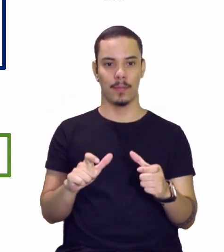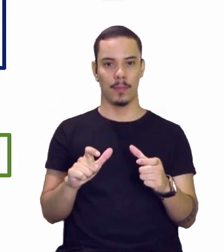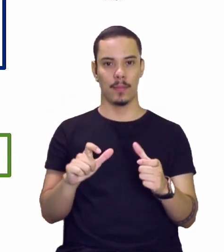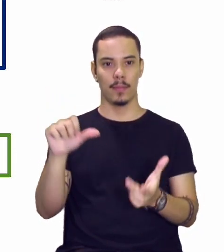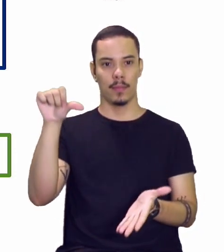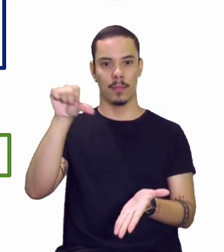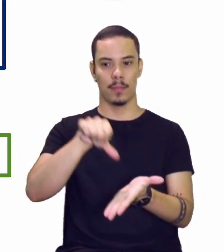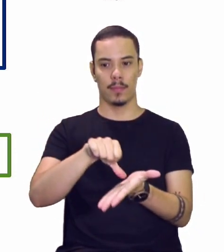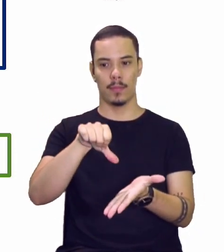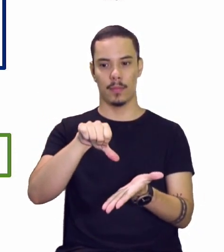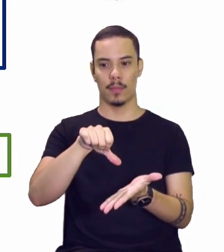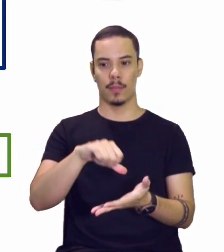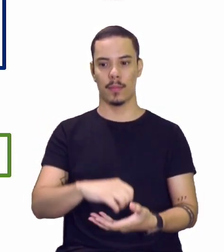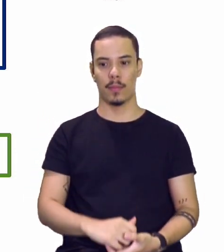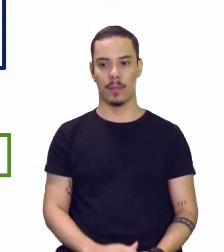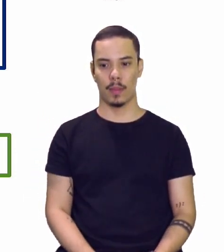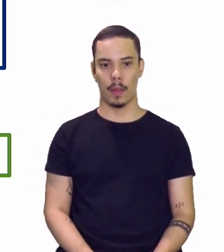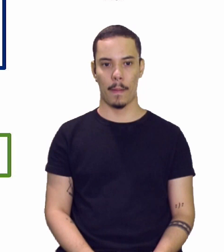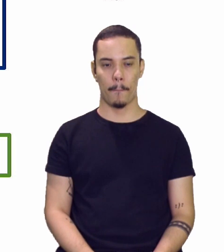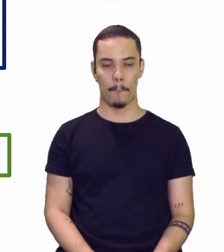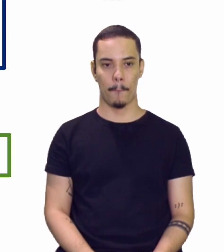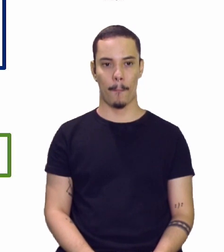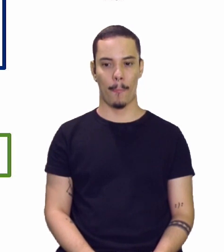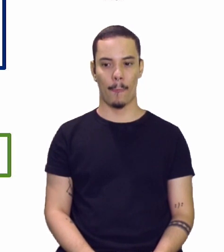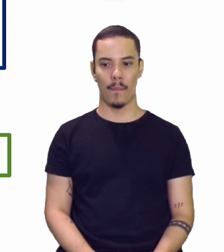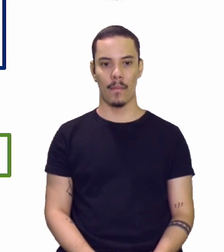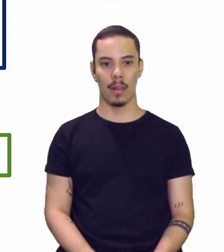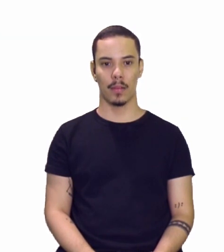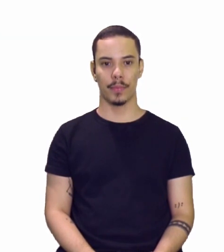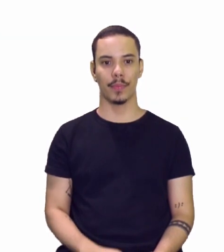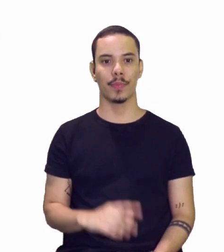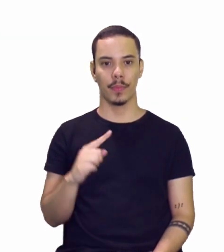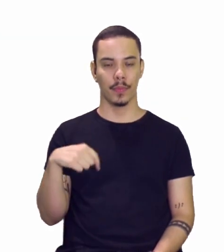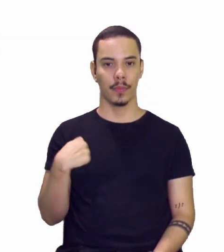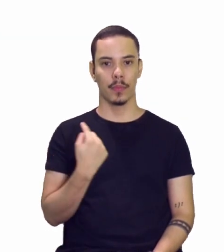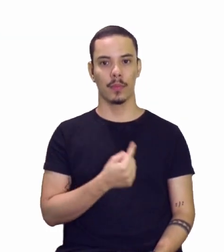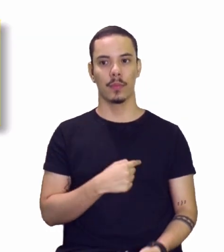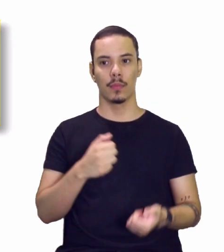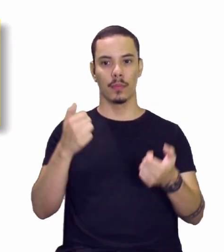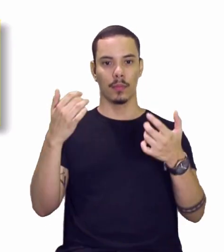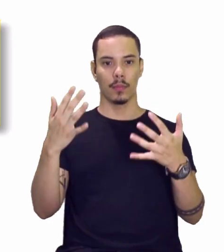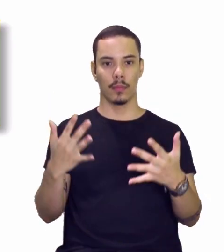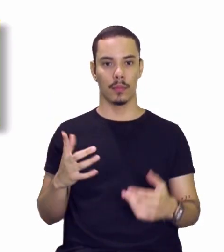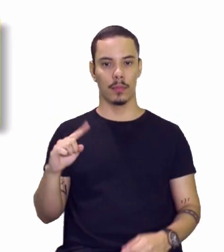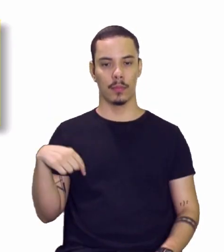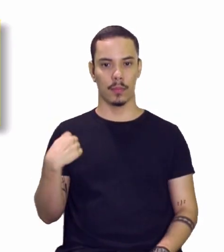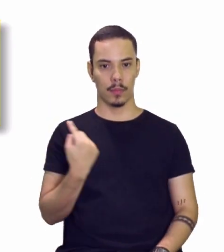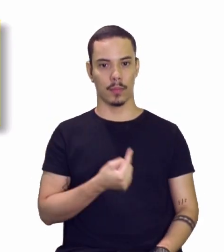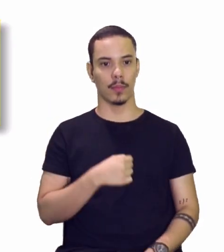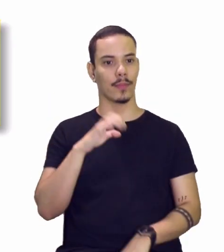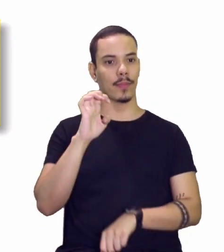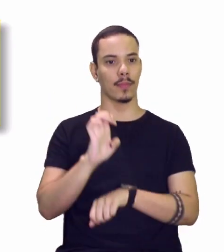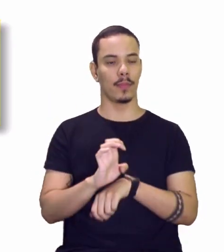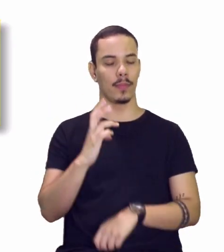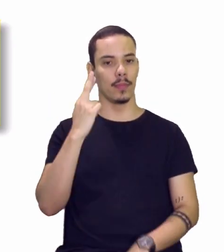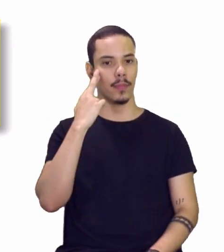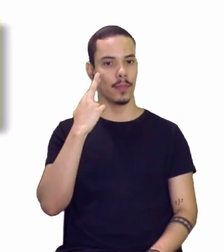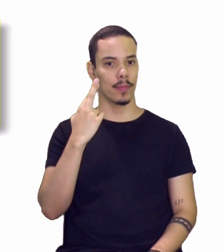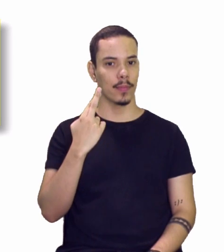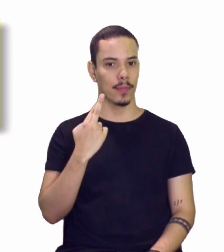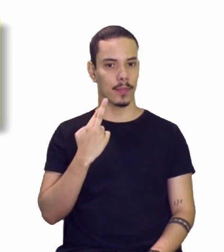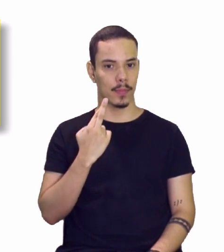localização, ok? Portanto, quando nós falamos do nosso estado de Rondônia, tá? Nós vamos falar de